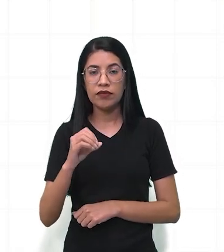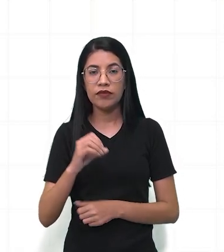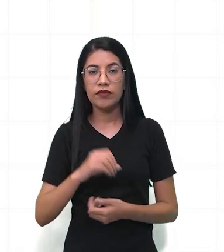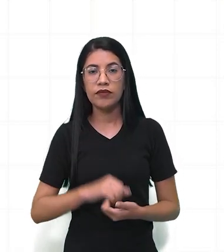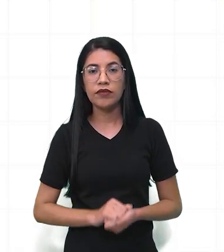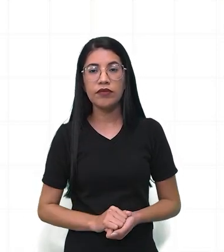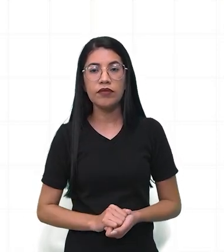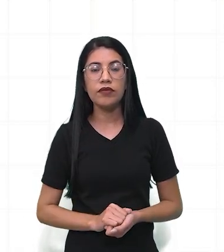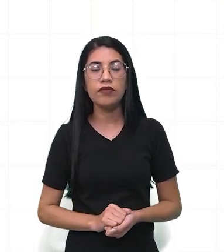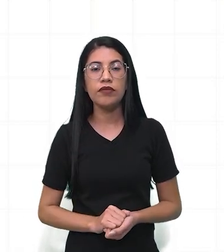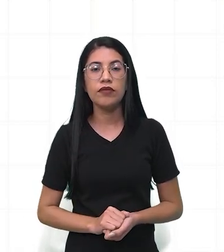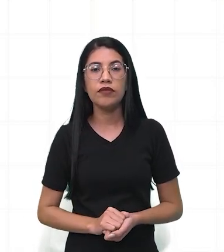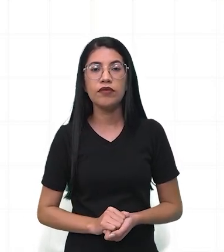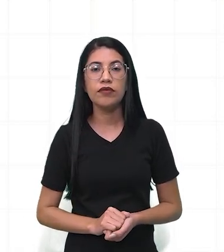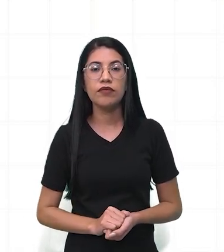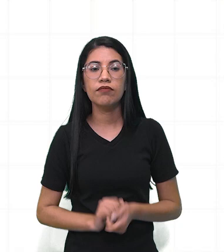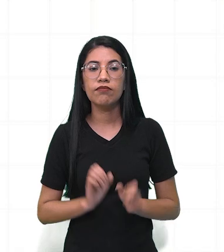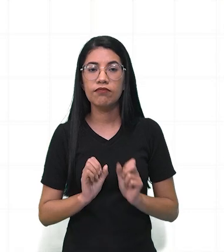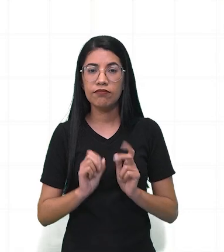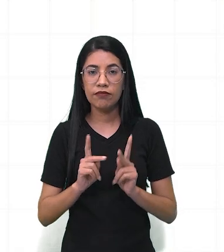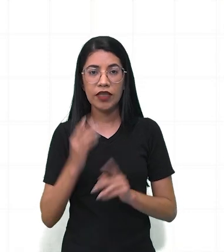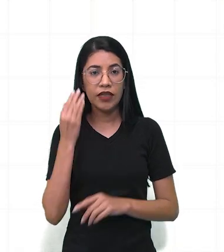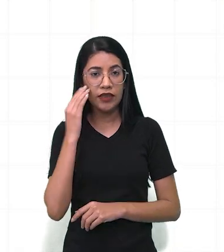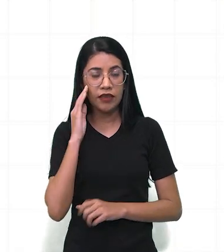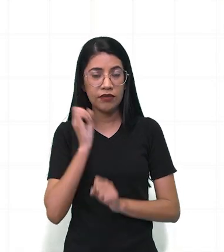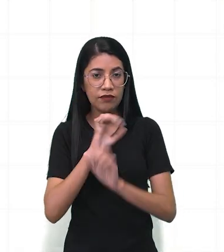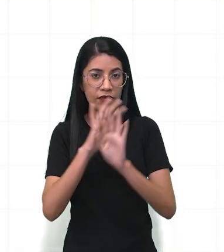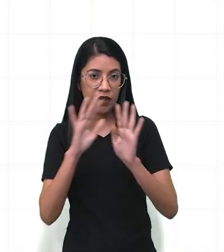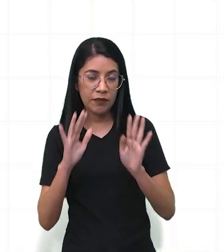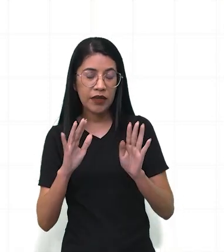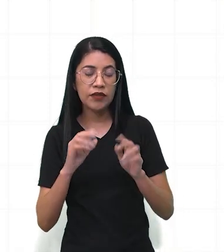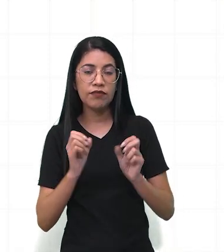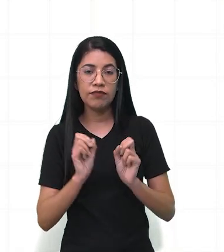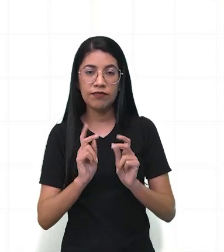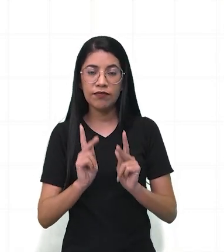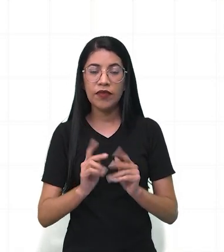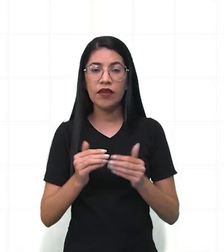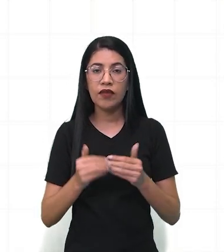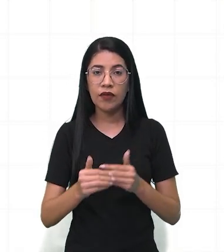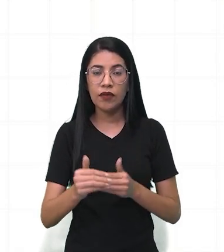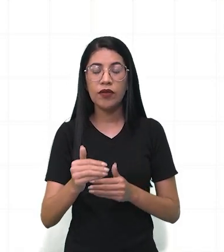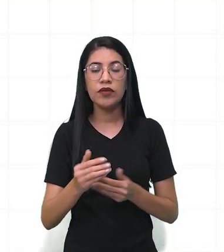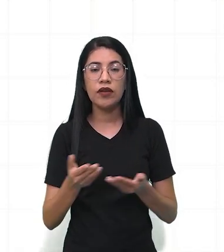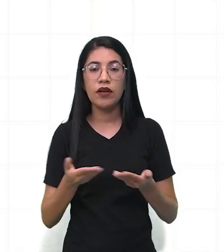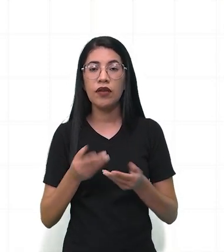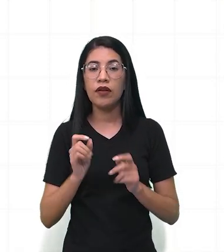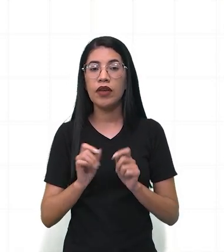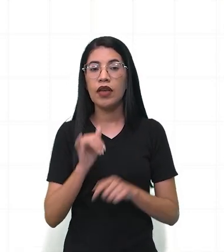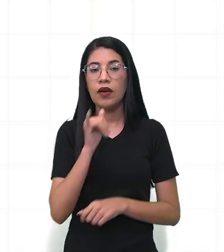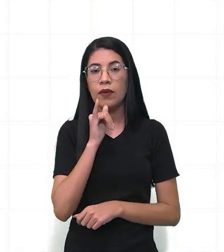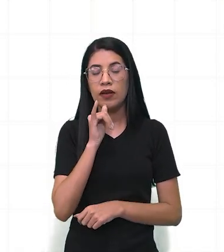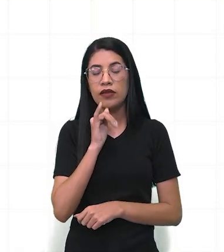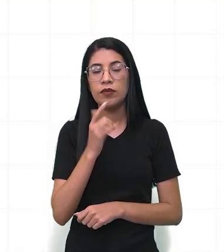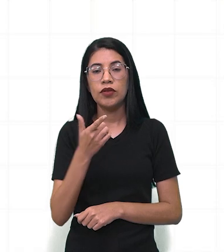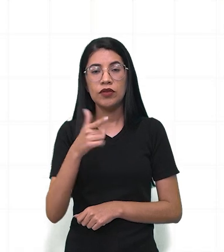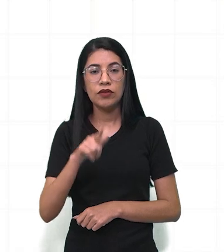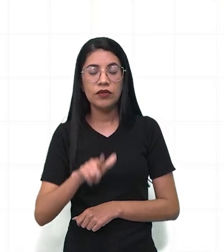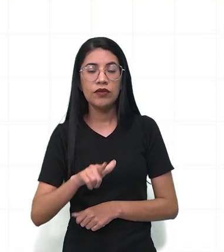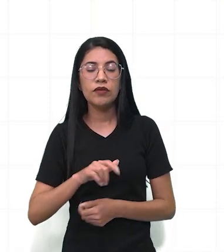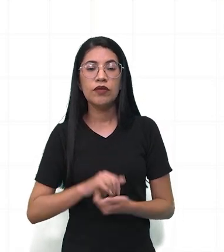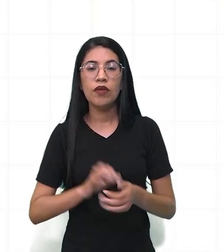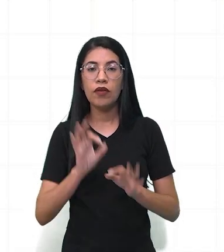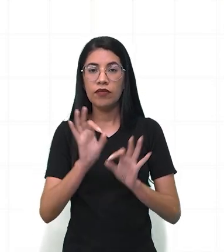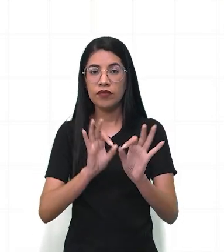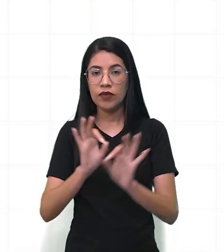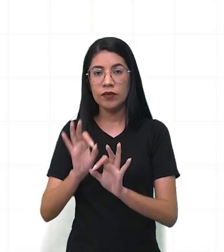Tudo certo até aí? Compreenderam? Então, vamos colocar aqui mais uma vez de forma organizada na cartela para que vocês façam